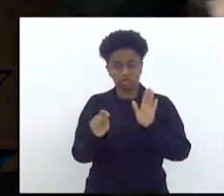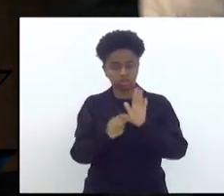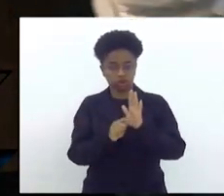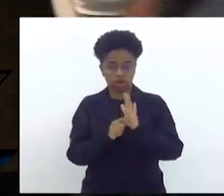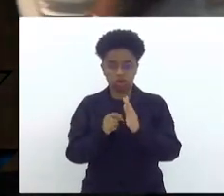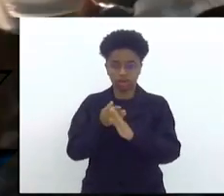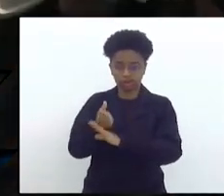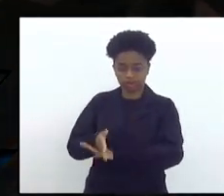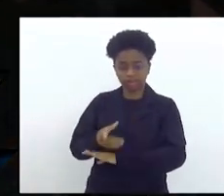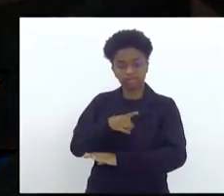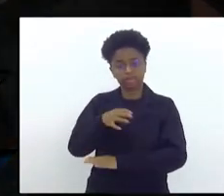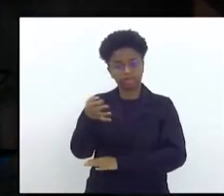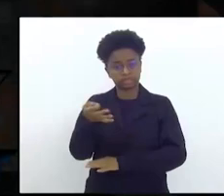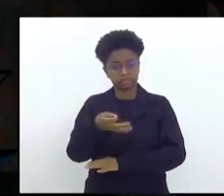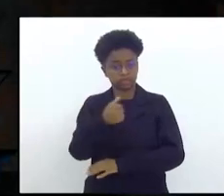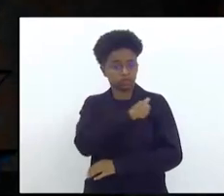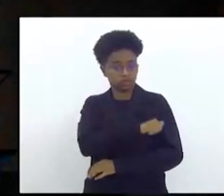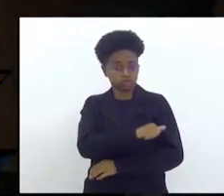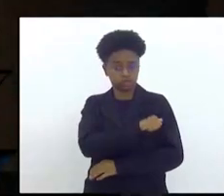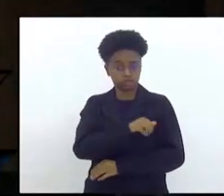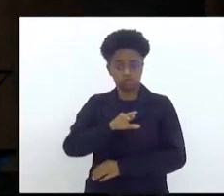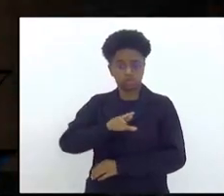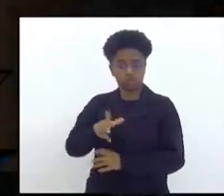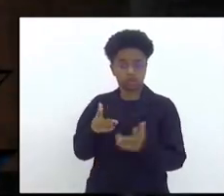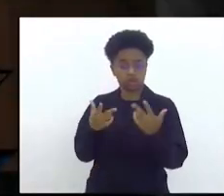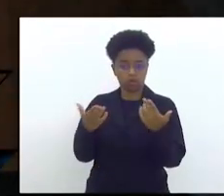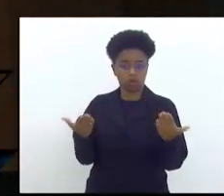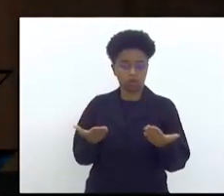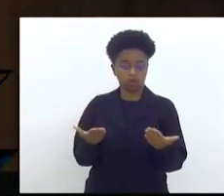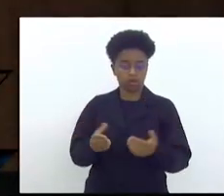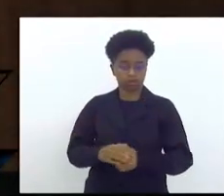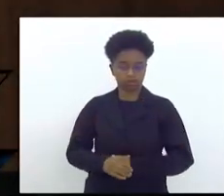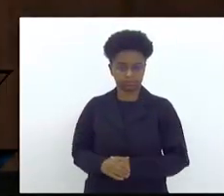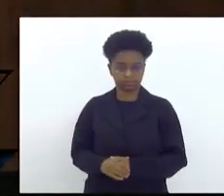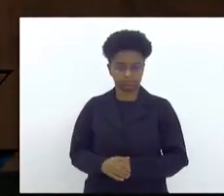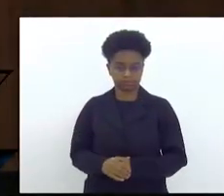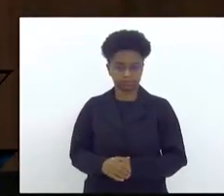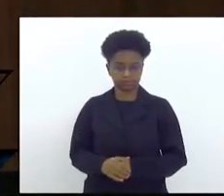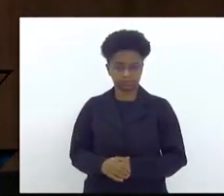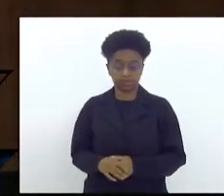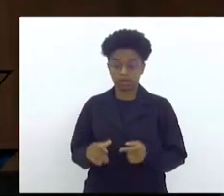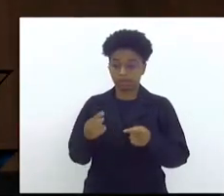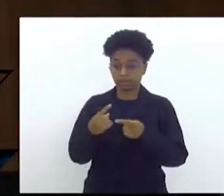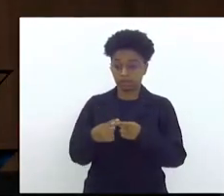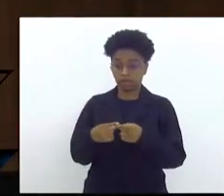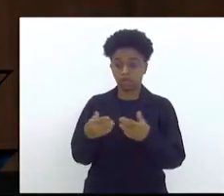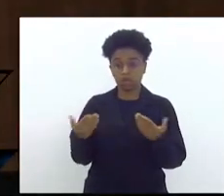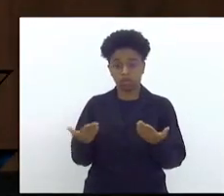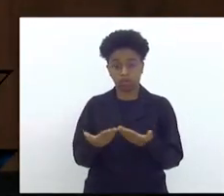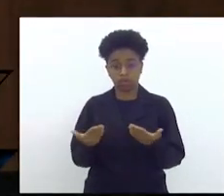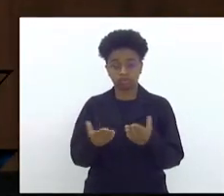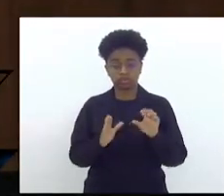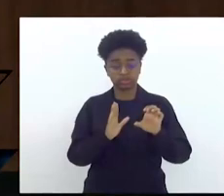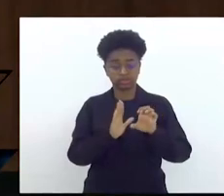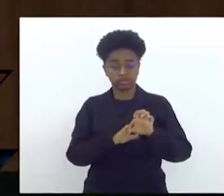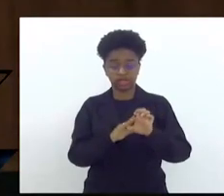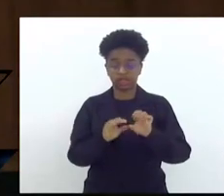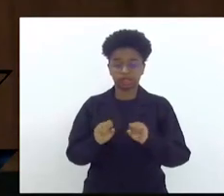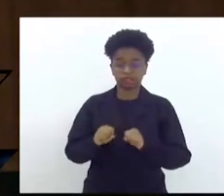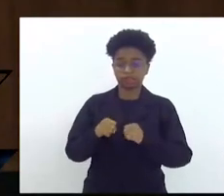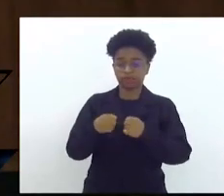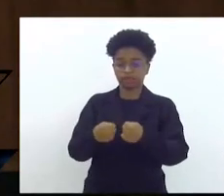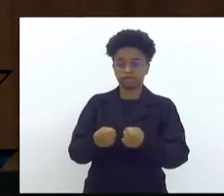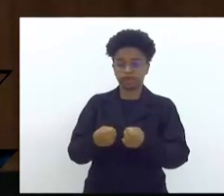Com certeza o Rio de Janeiro não seria o que tinha hoje a defesa hoje muita das vezes da esquerda por